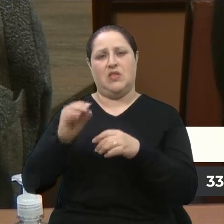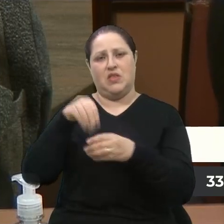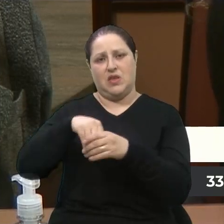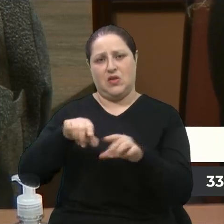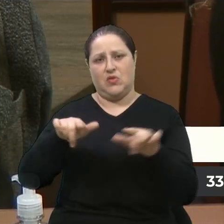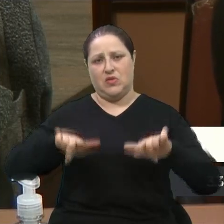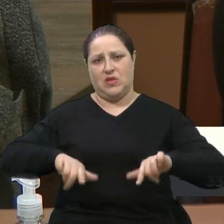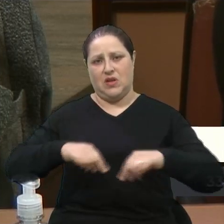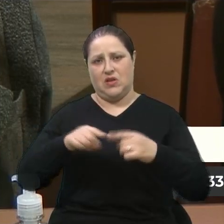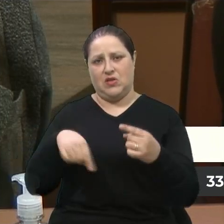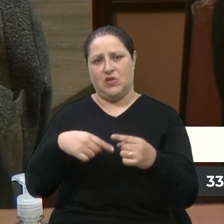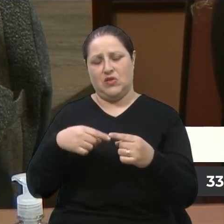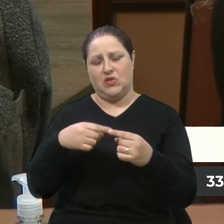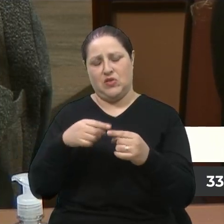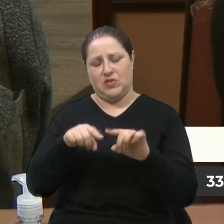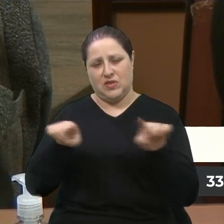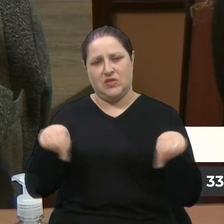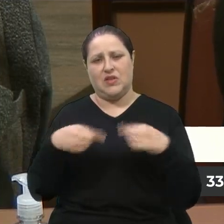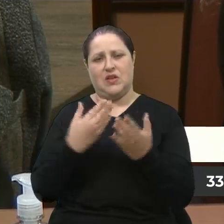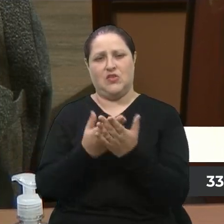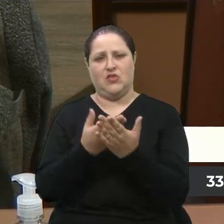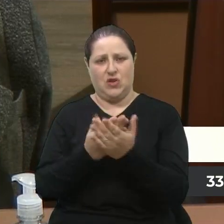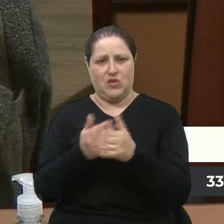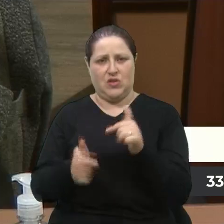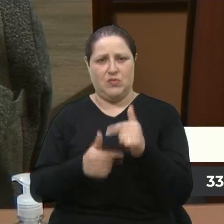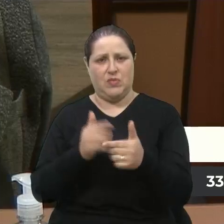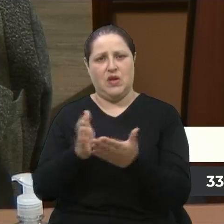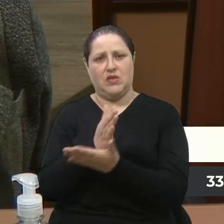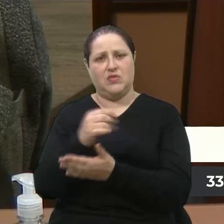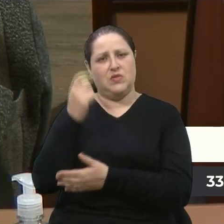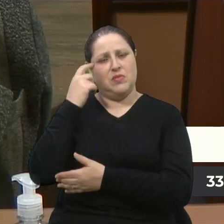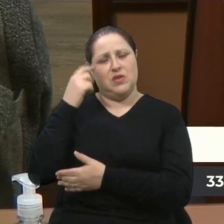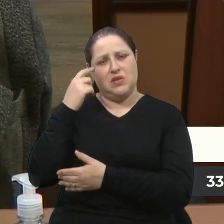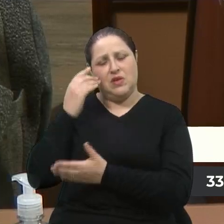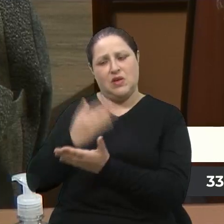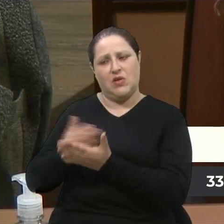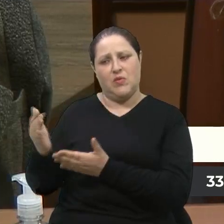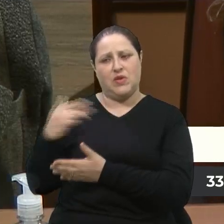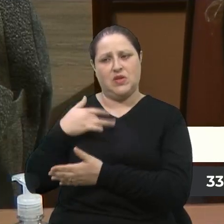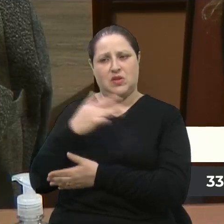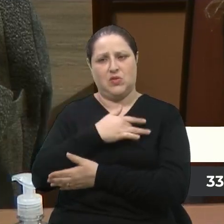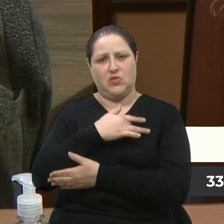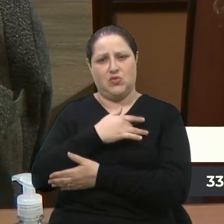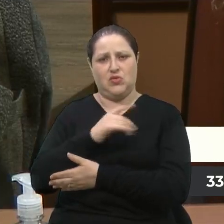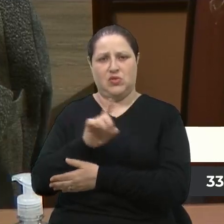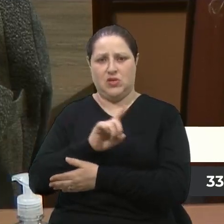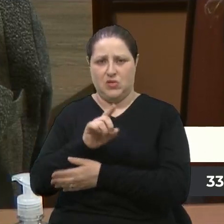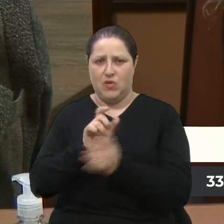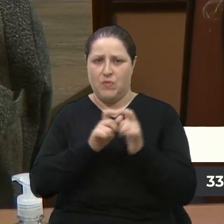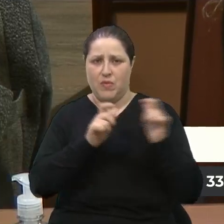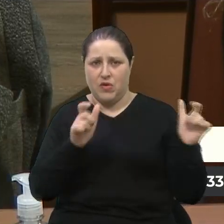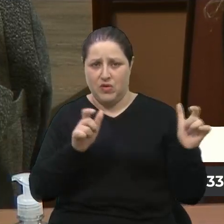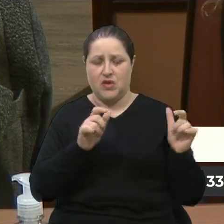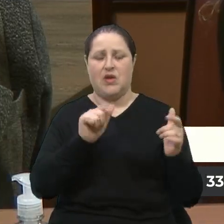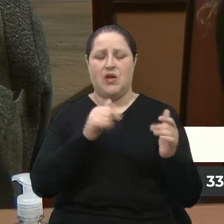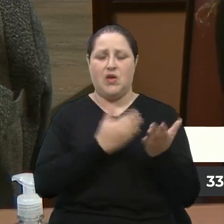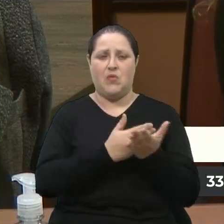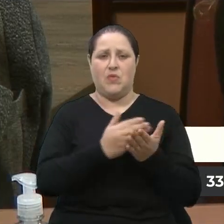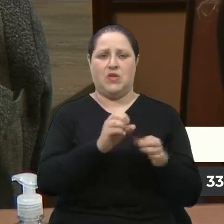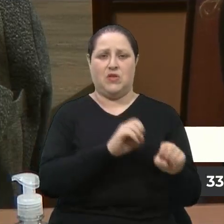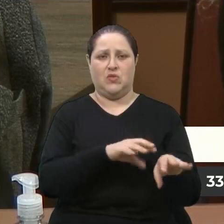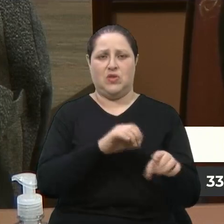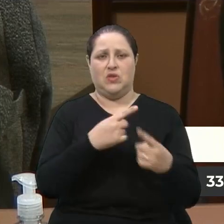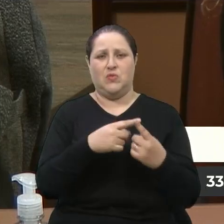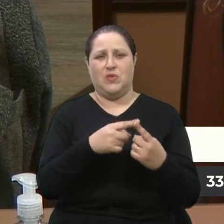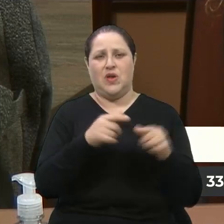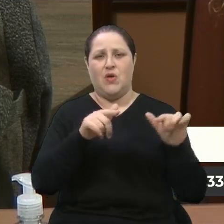porque, muito embora a gente, às vezes, pense que é na saúde que as coisas começam, não. geralmente é pela educação, porque é onde os alunos,